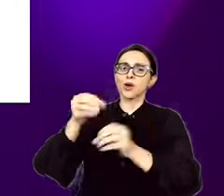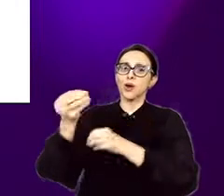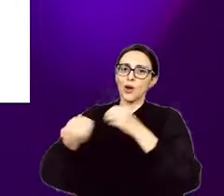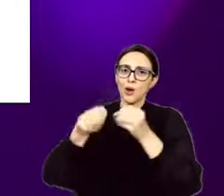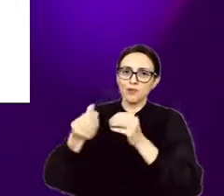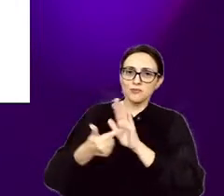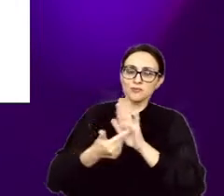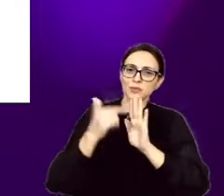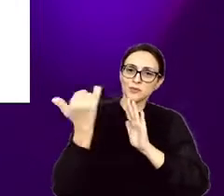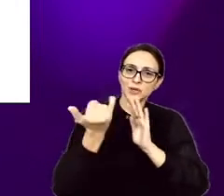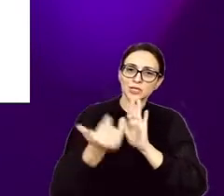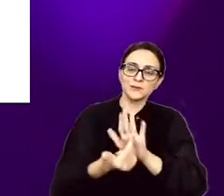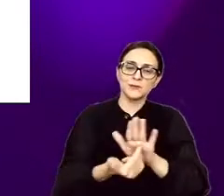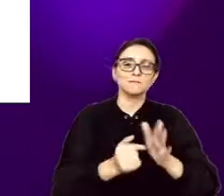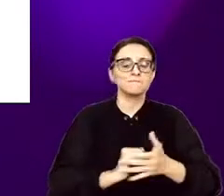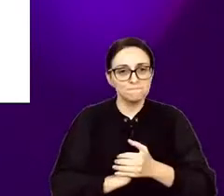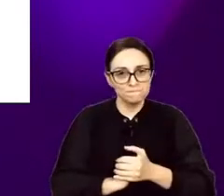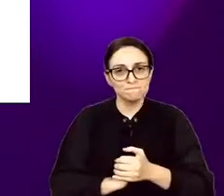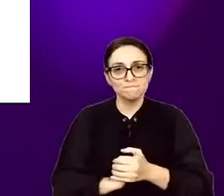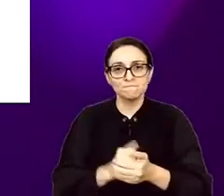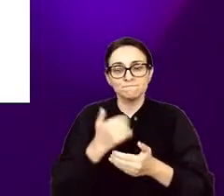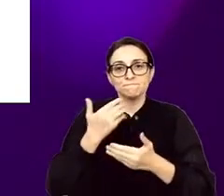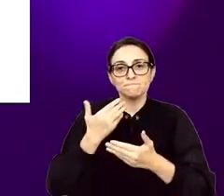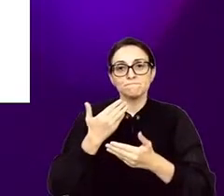de importante com ele?